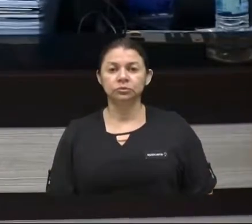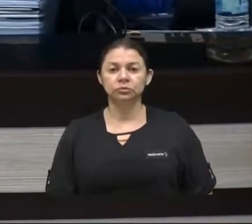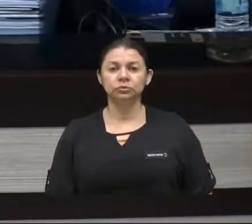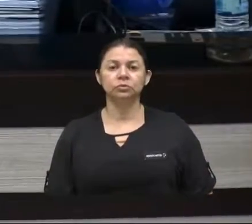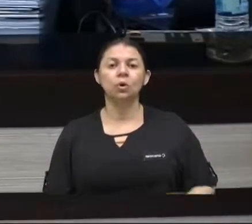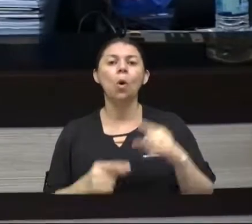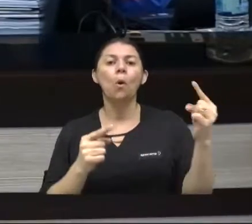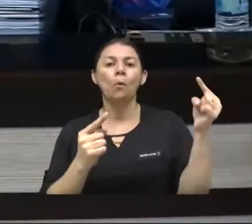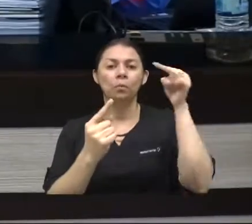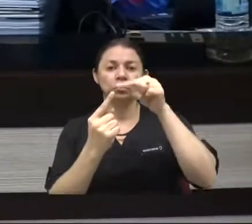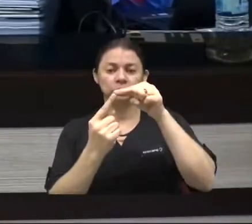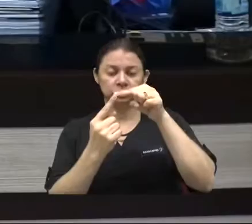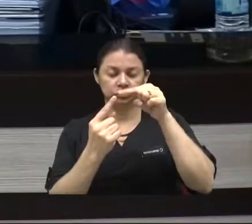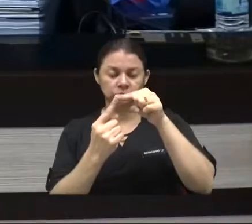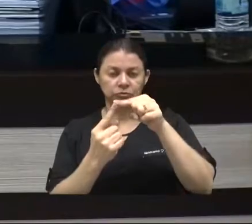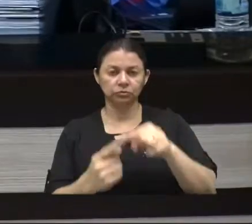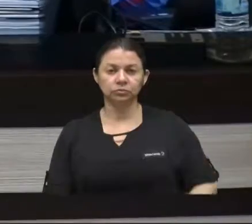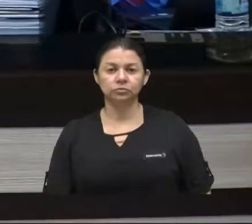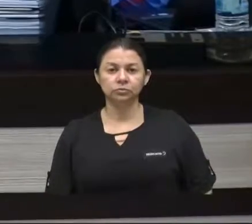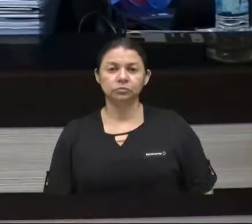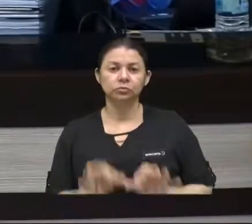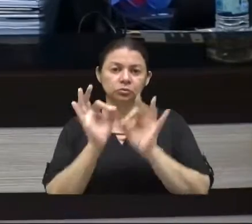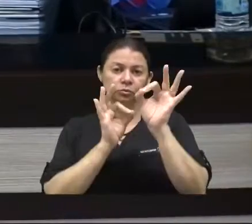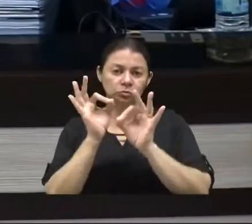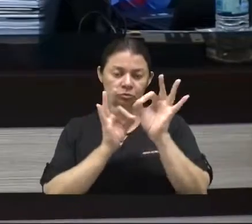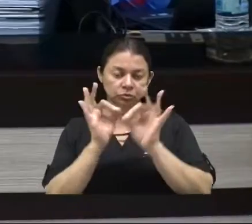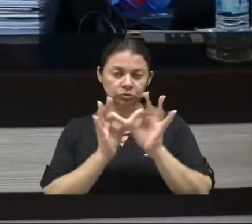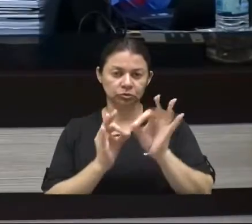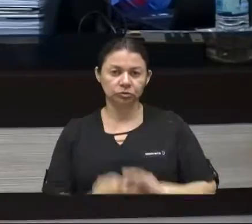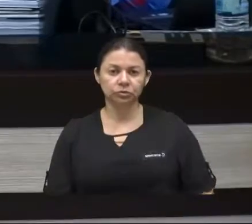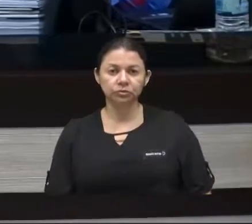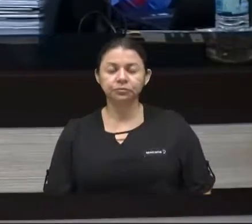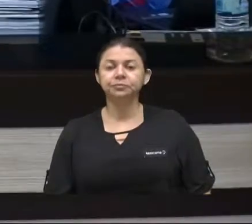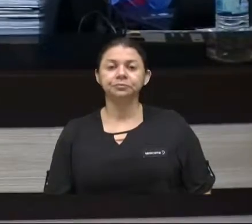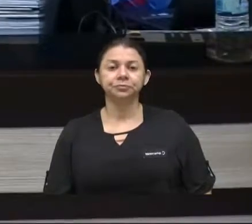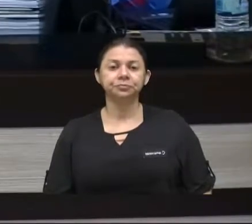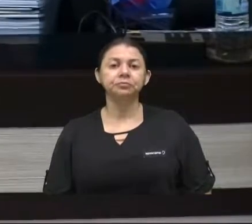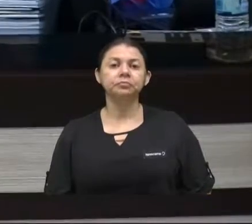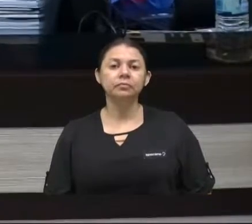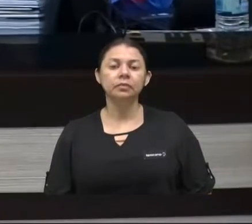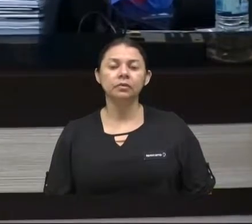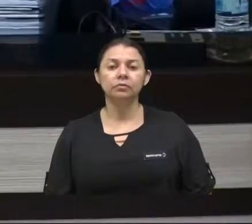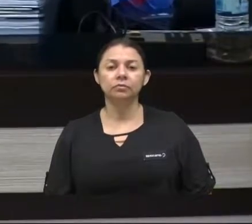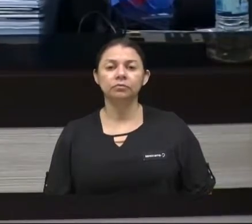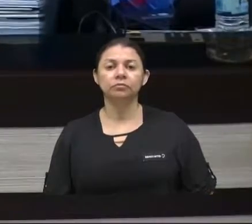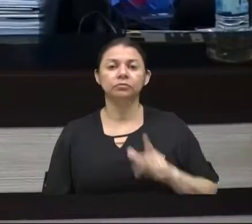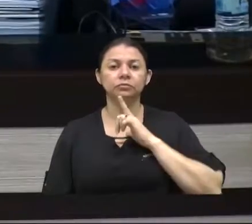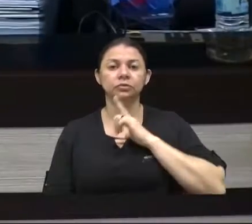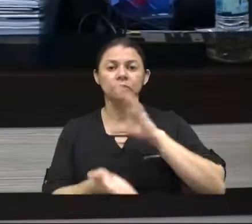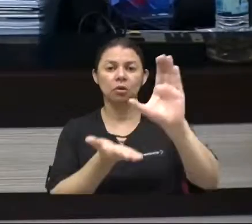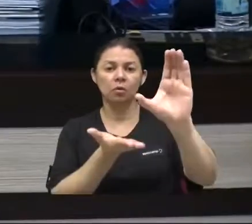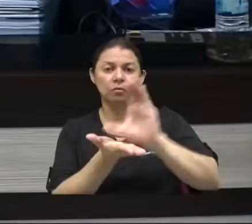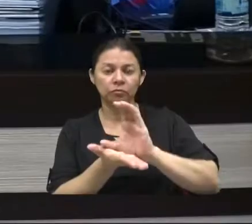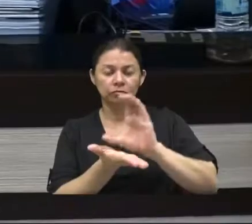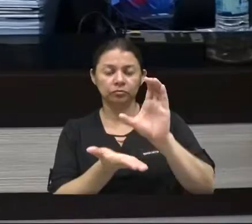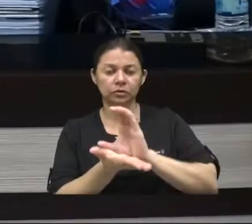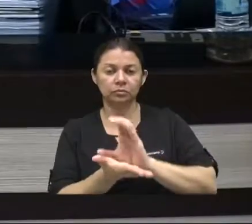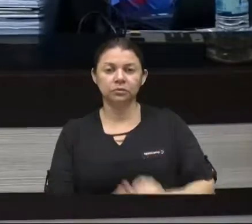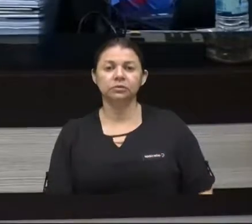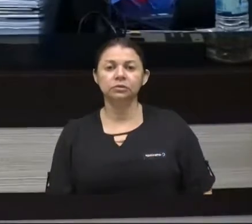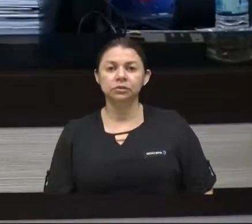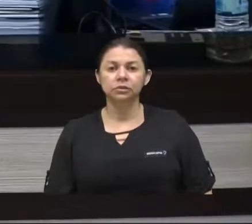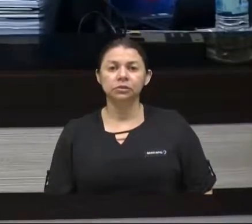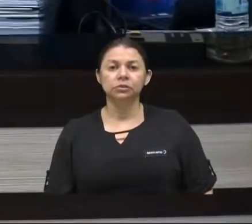de encaminhar projeto de lei que fica o Poder Executivo autorizado a contratar operação de crédito externo junto ao FOMPLATA, Fundo Financeiro